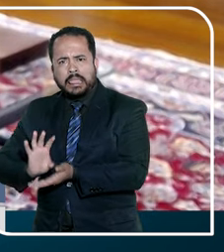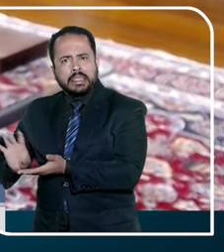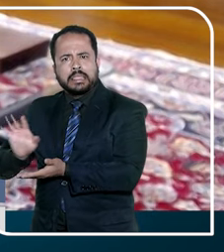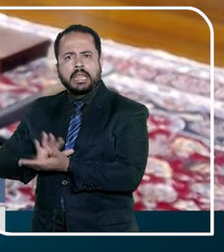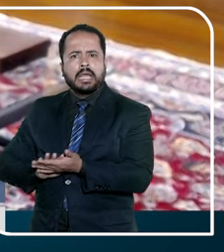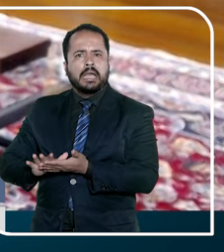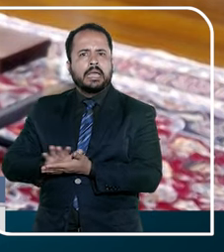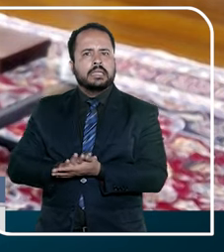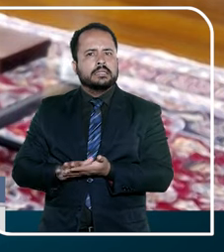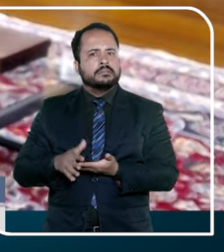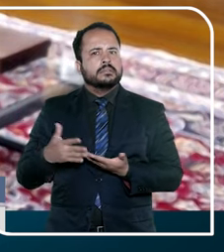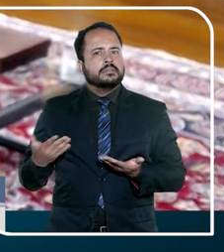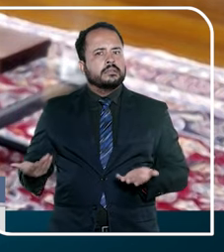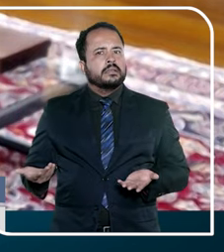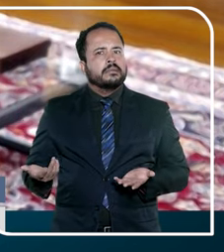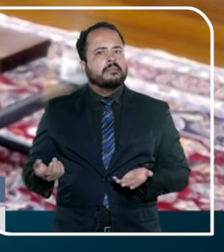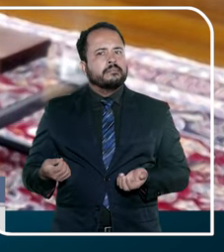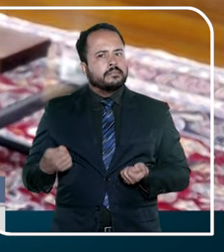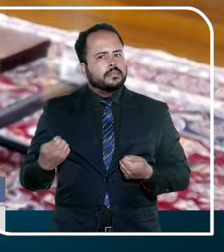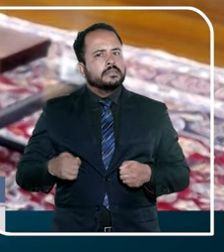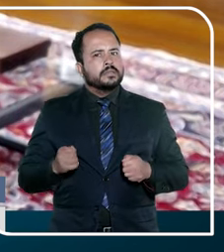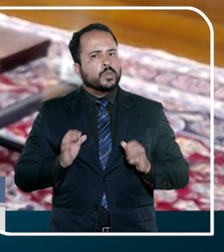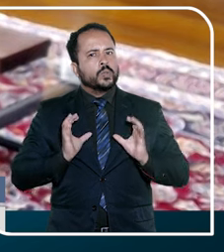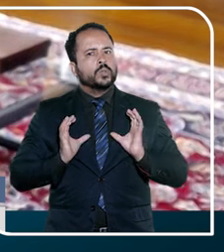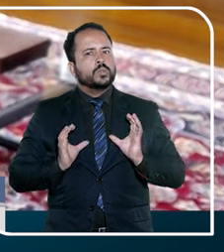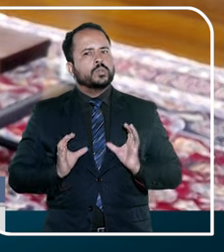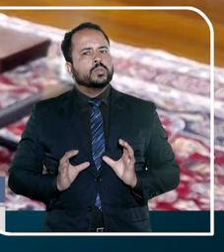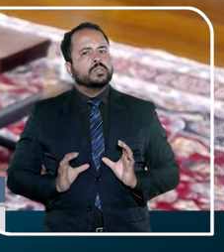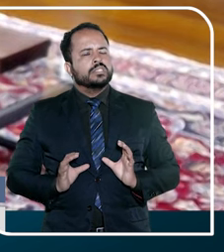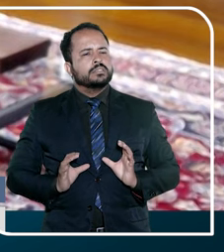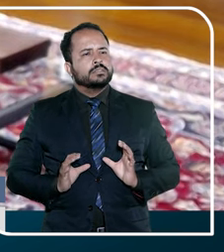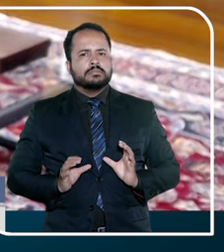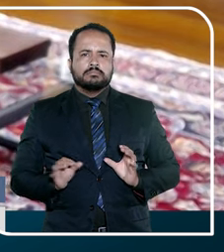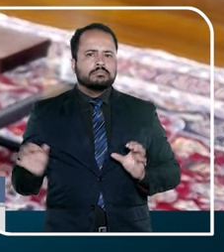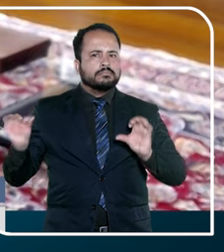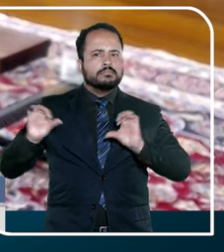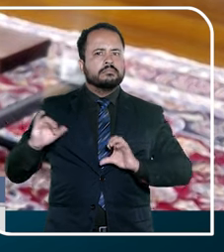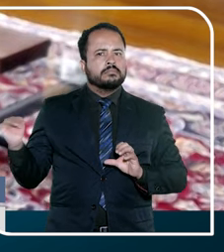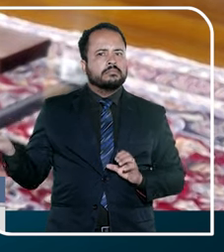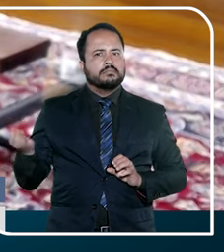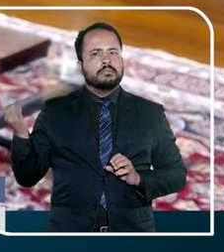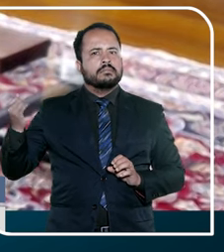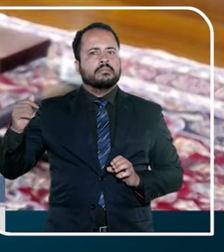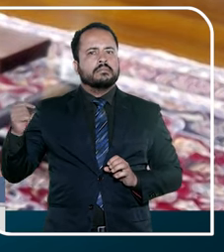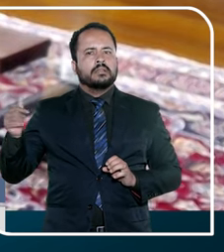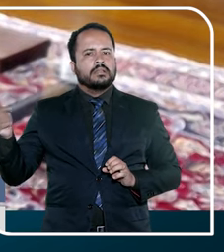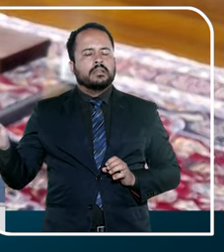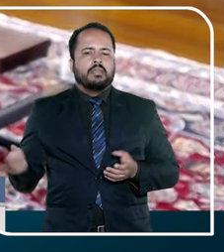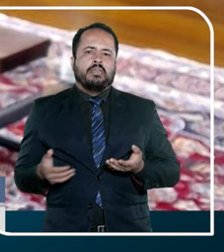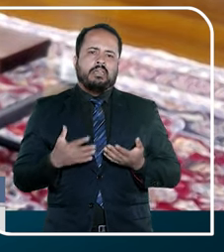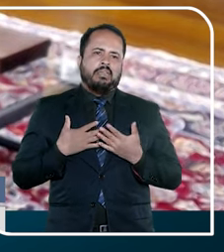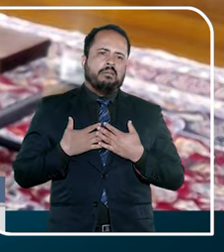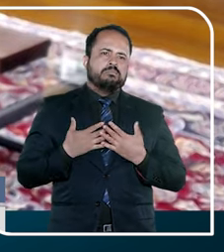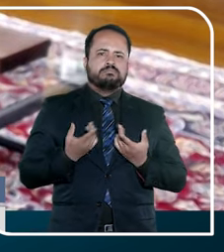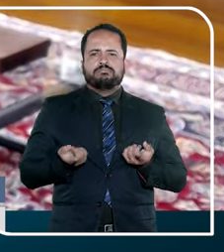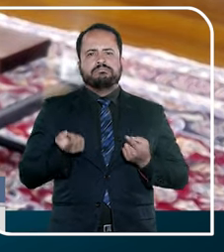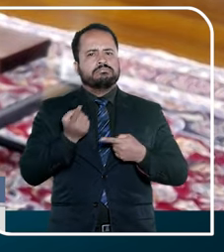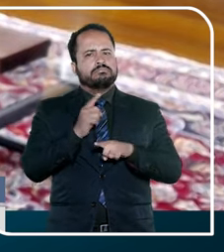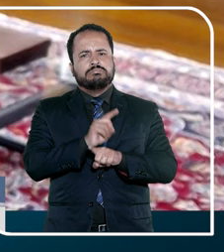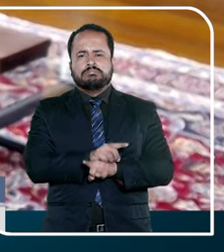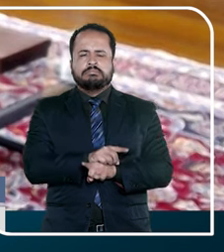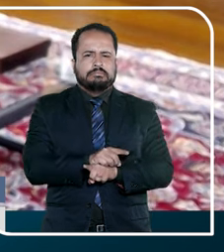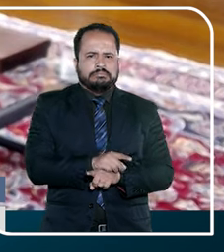aceitando essa conduta como insignificante eu acho isso muito contraditório né talvez até